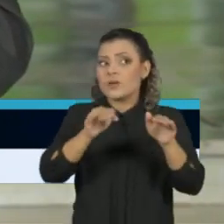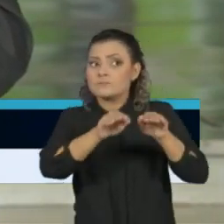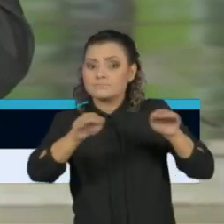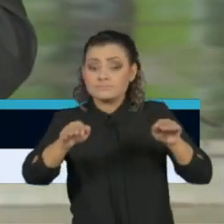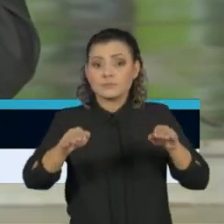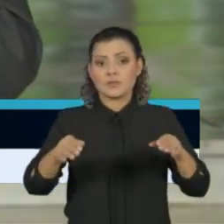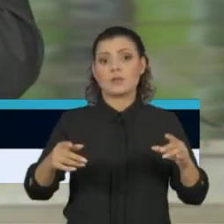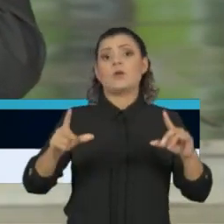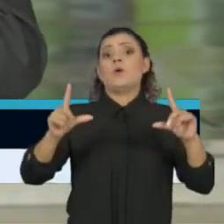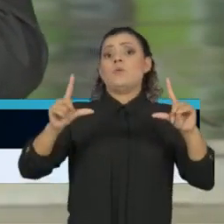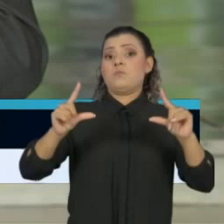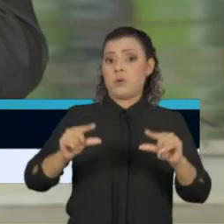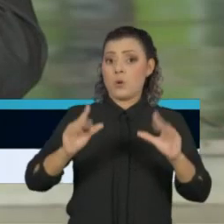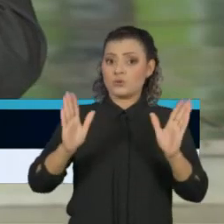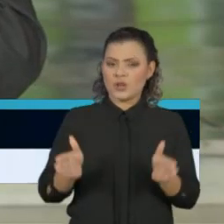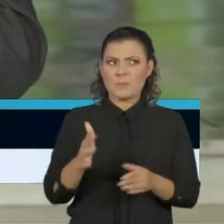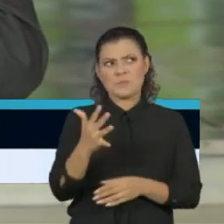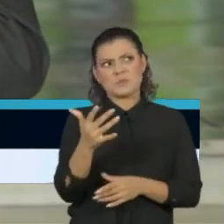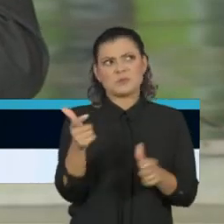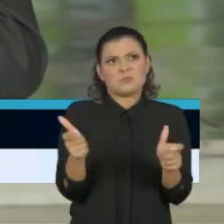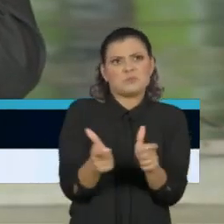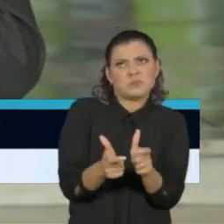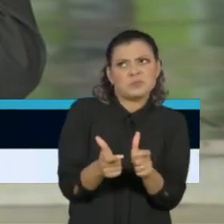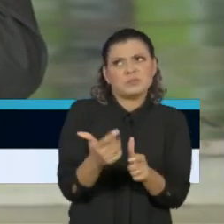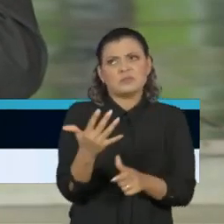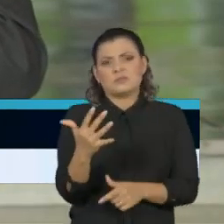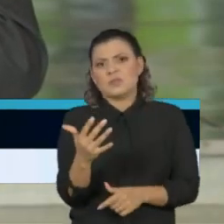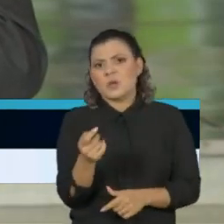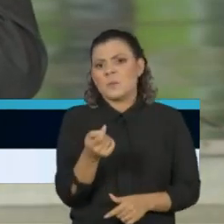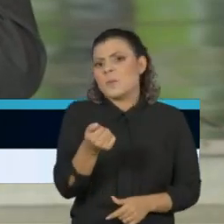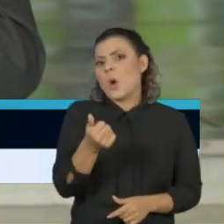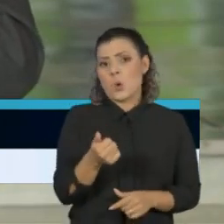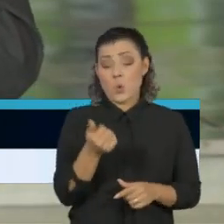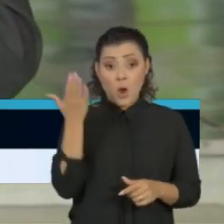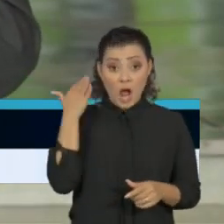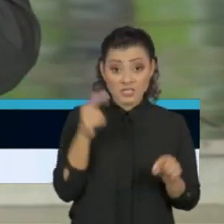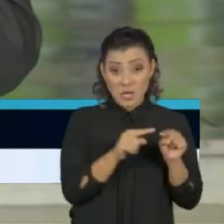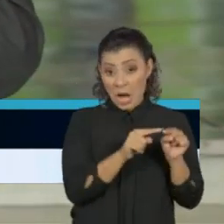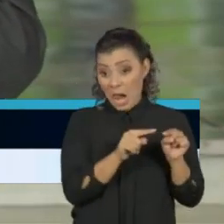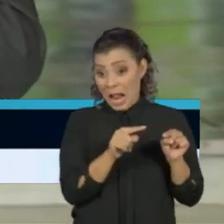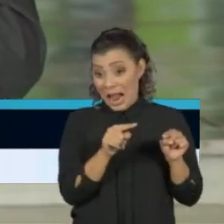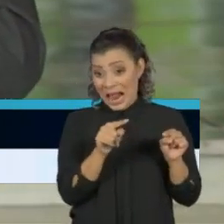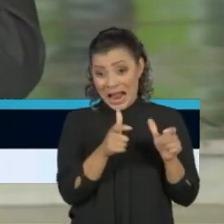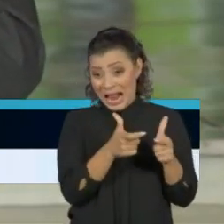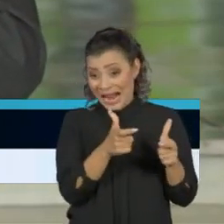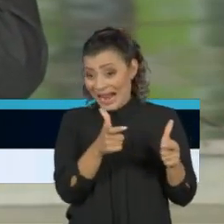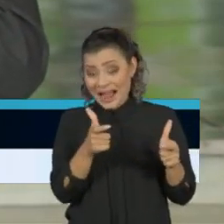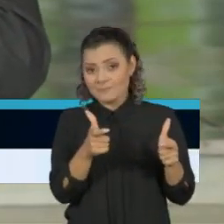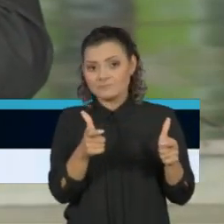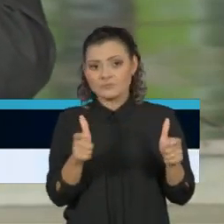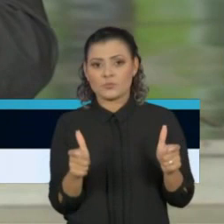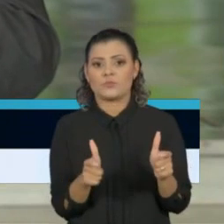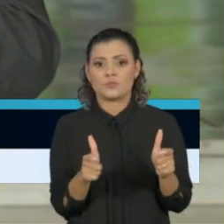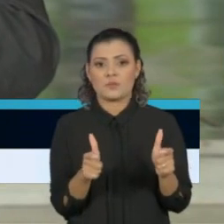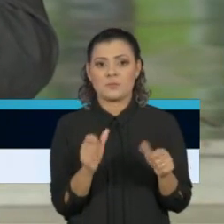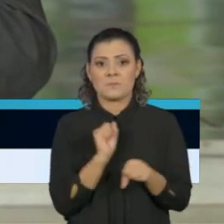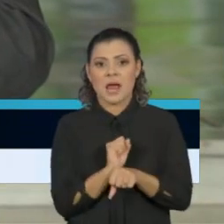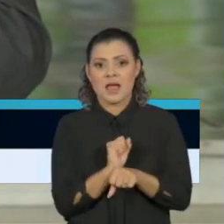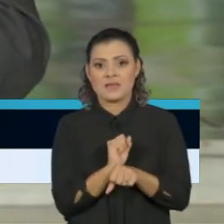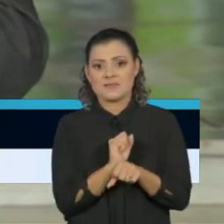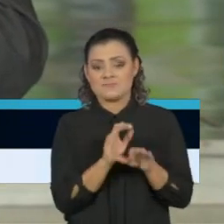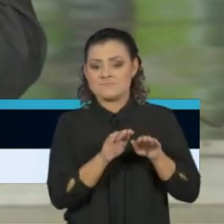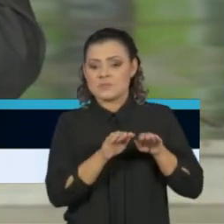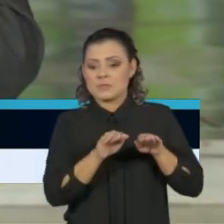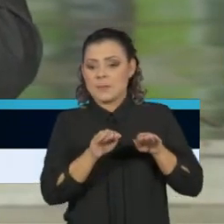já caiu um pouco, ou pelo menos diminuiu a reta para uma discreta curva. Essa discreta curva